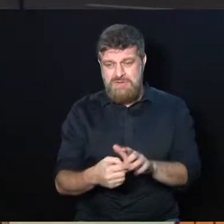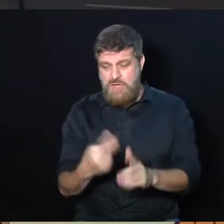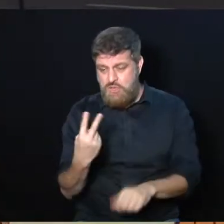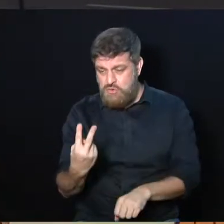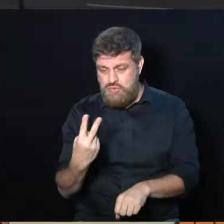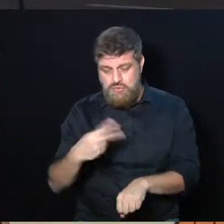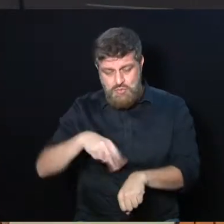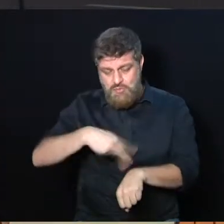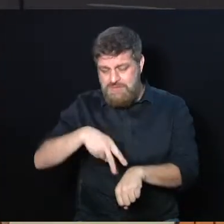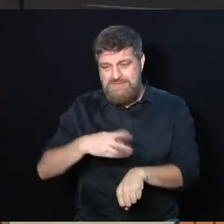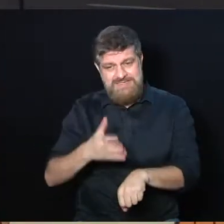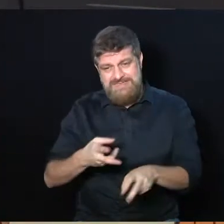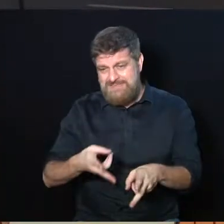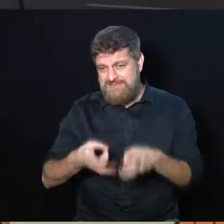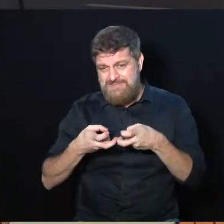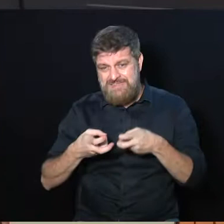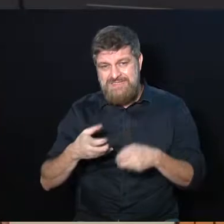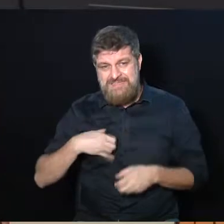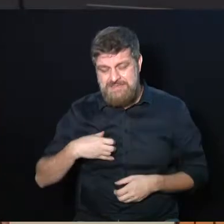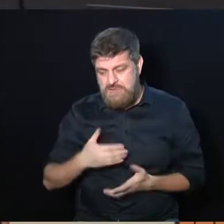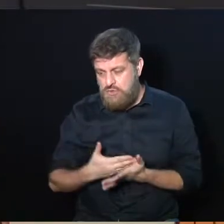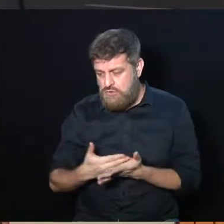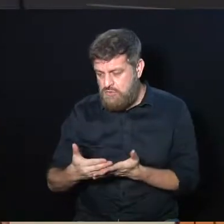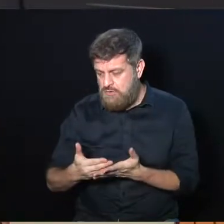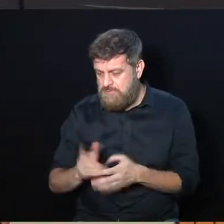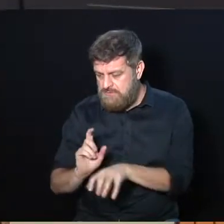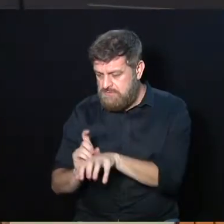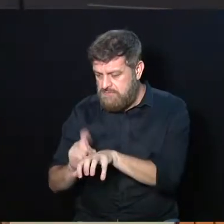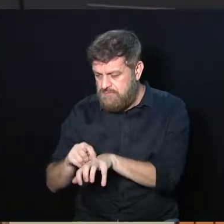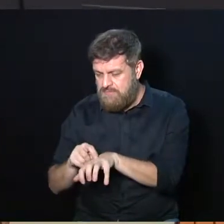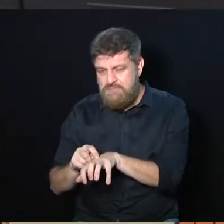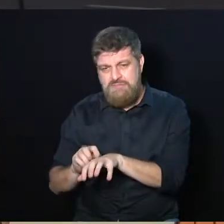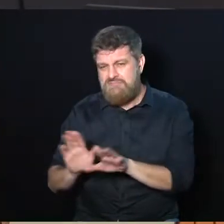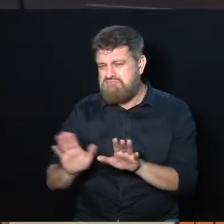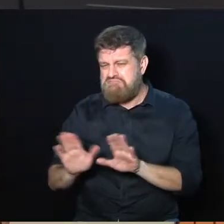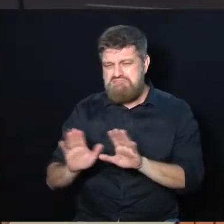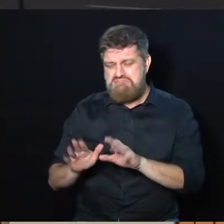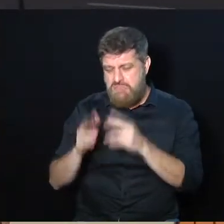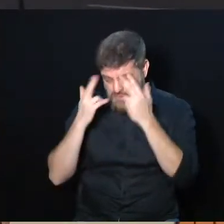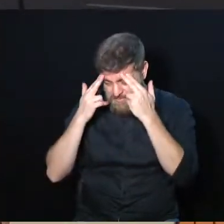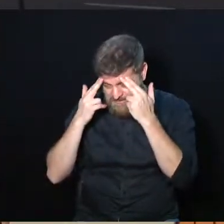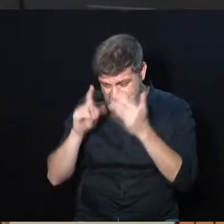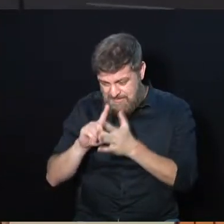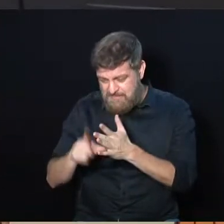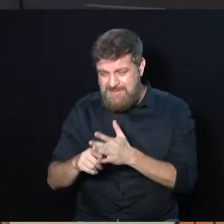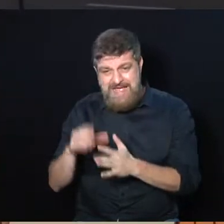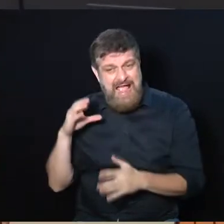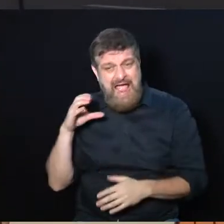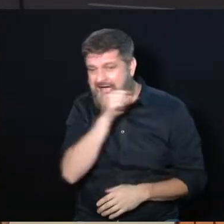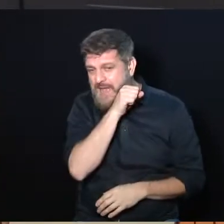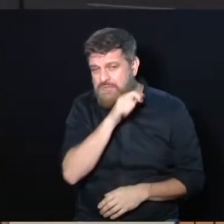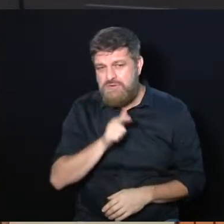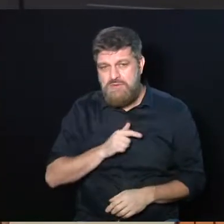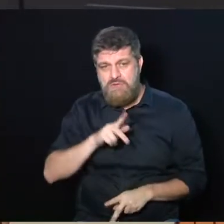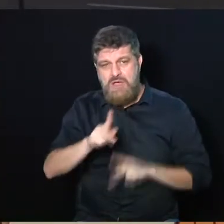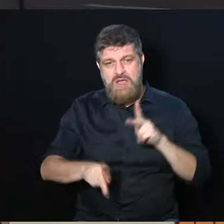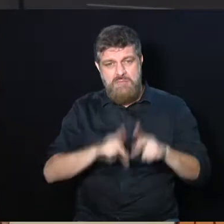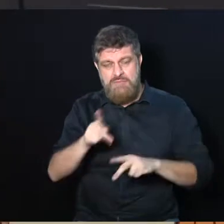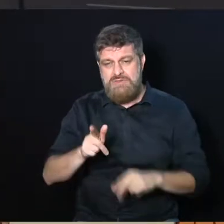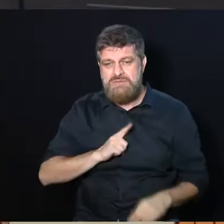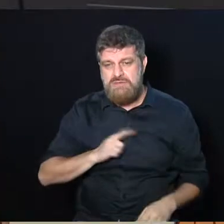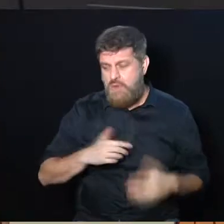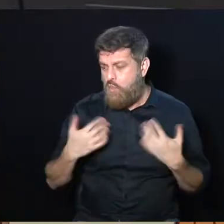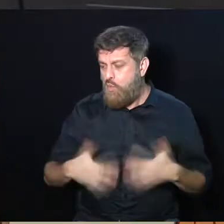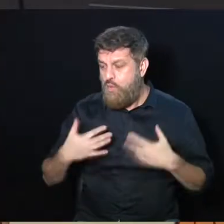horas. Quem não fica grave nas primeiras 2 horas de escorpião, dificilmente vai ficar. Então, é muito rápida, e a população de maior risco